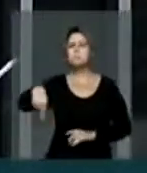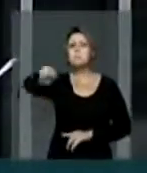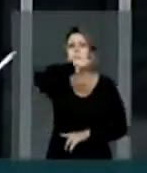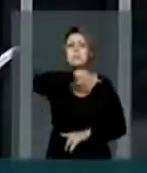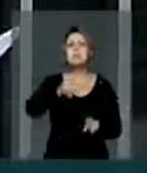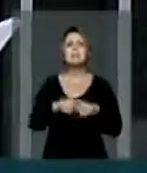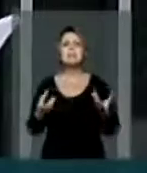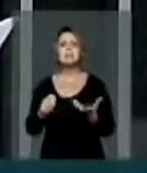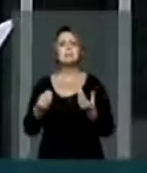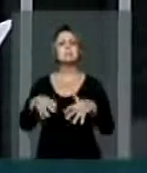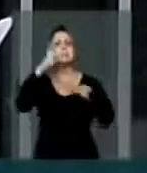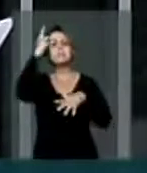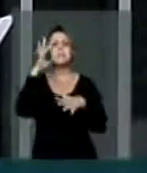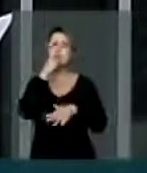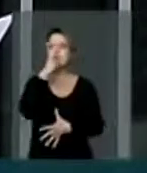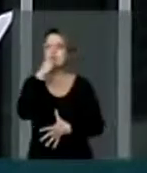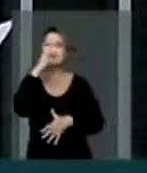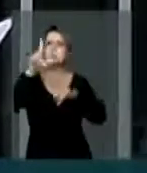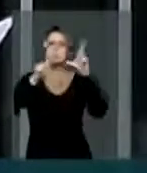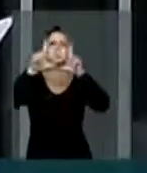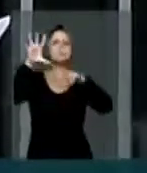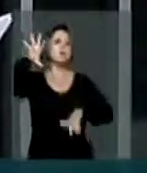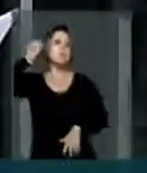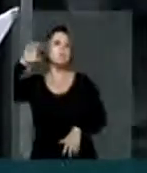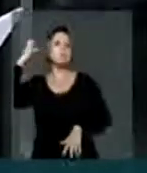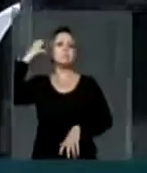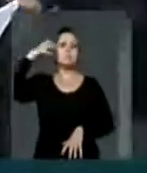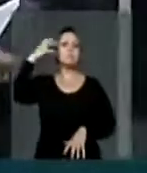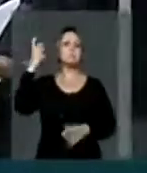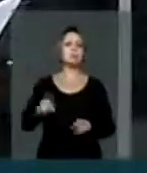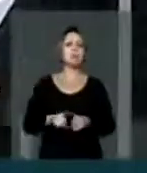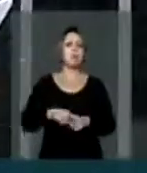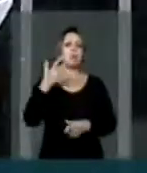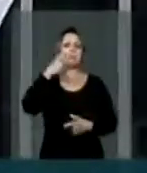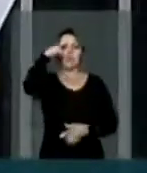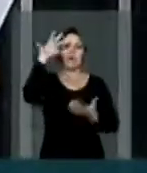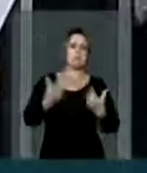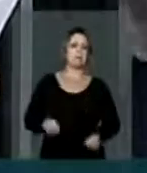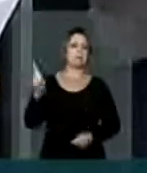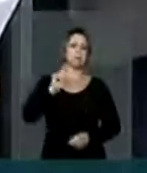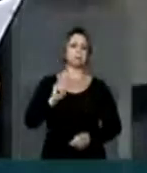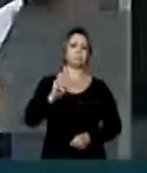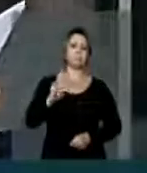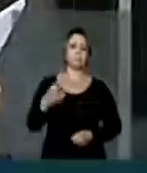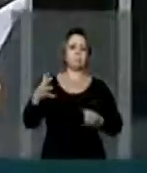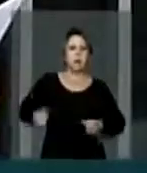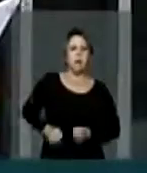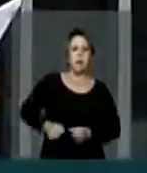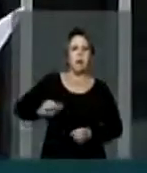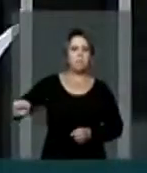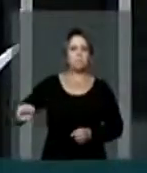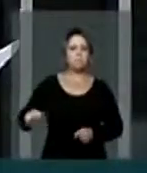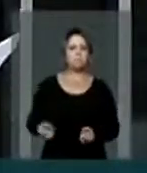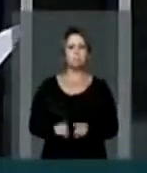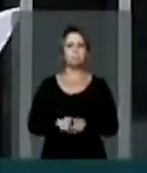parlamentares, telespectadores e ouvintes da Rádio Câmara, como da TV Câmara, é inaceitável permitir o aborto, pior ainda,